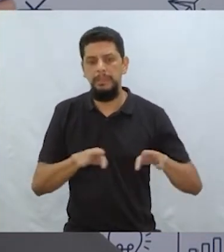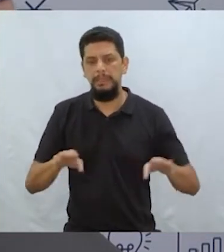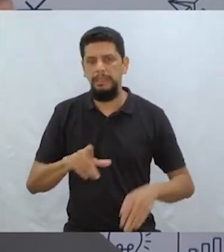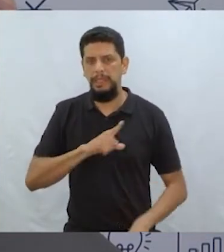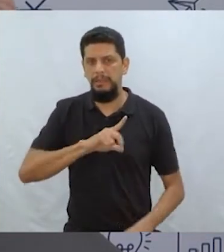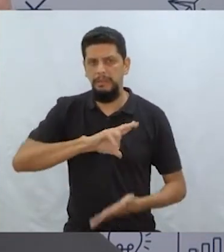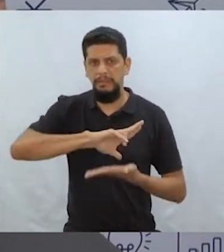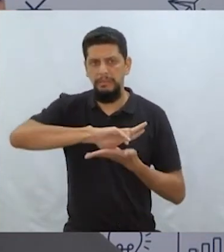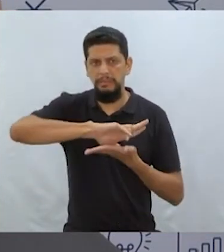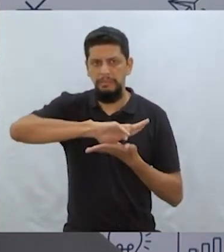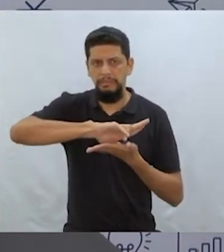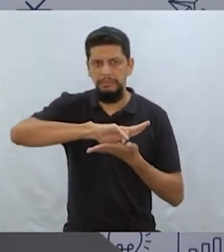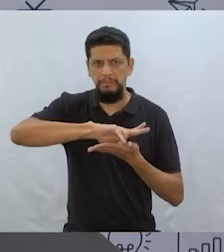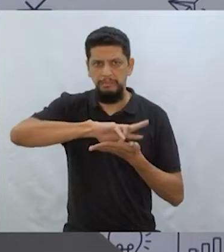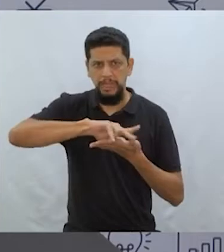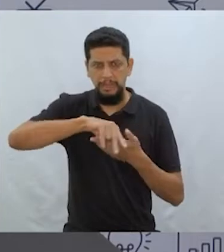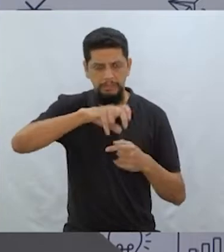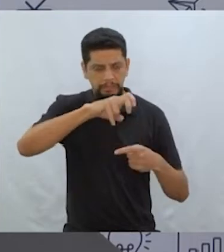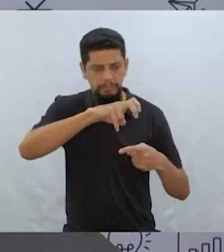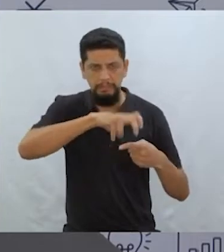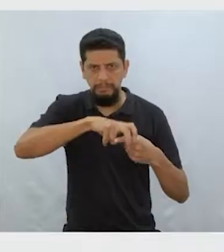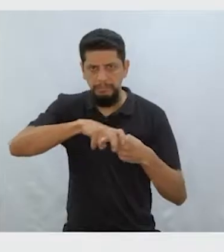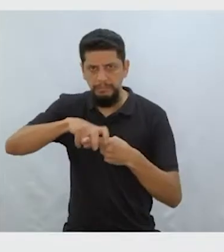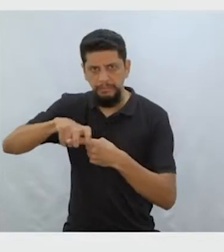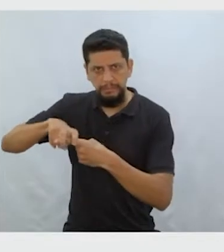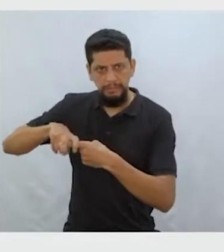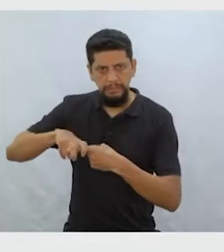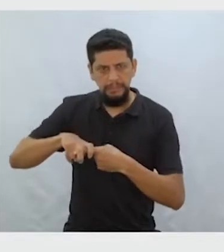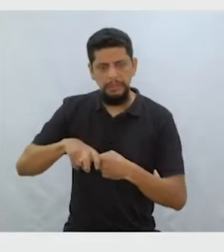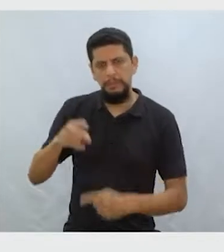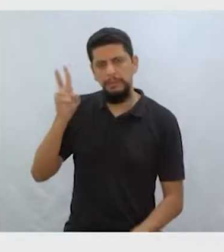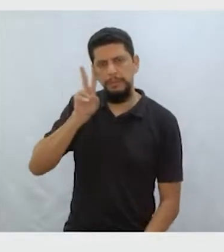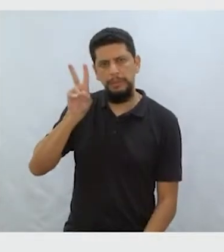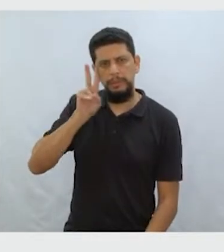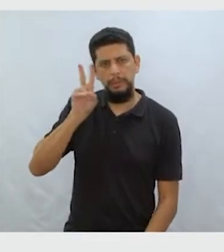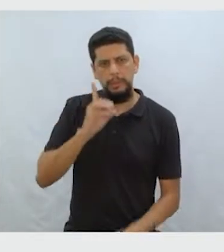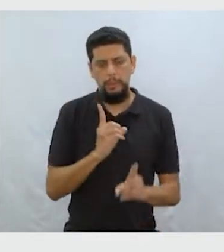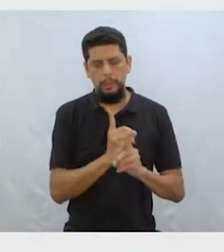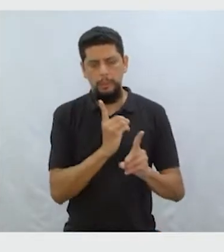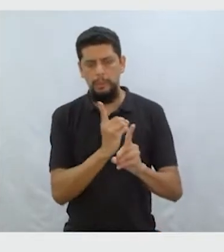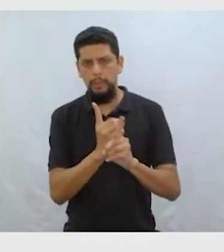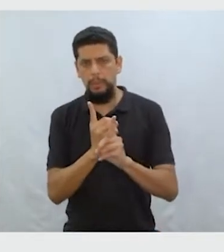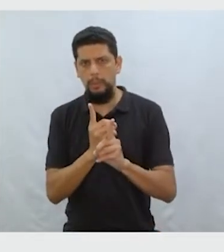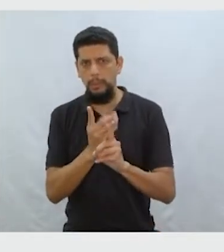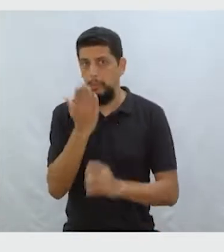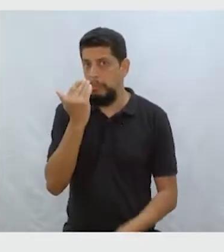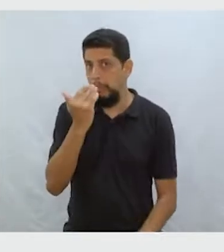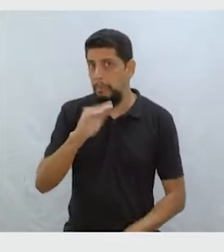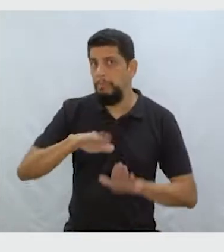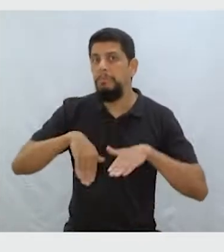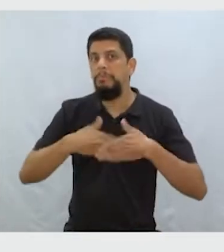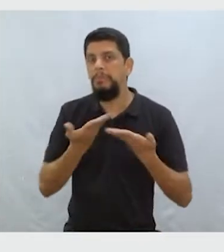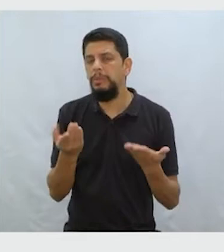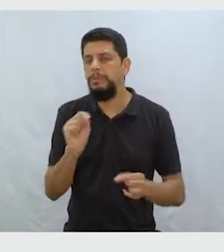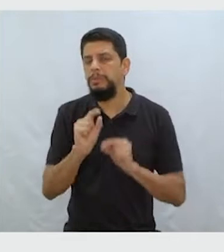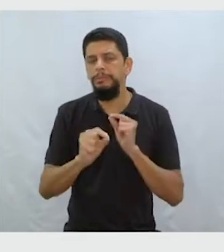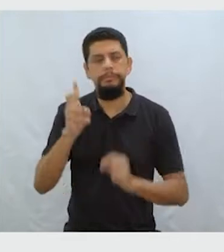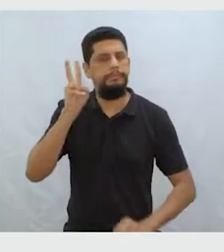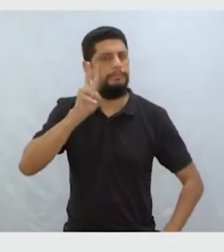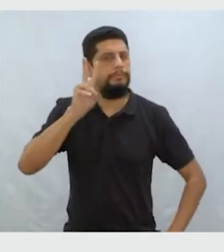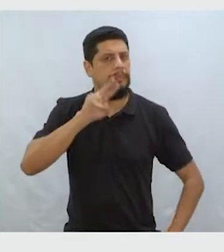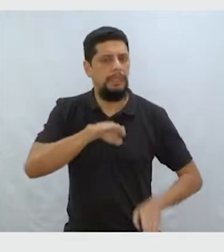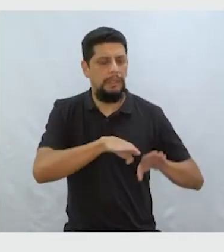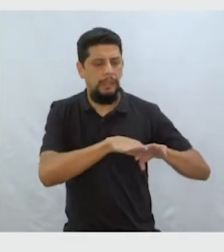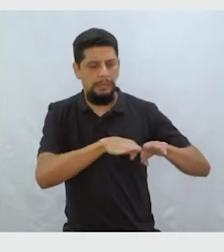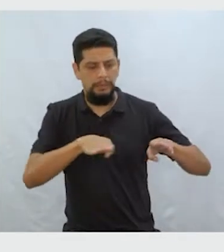essa mesa cabe muita gente não cabe tem algo parecido te lembra encontro te lembra jantar te lembra O